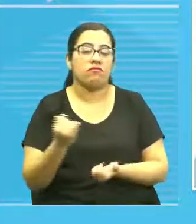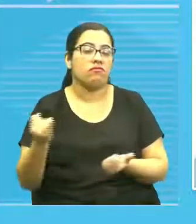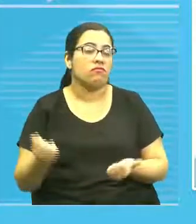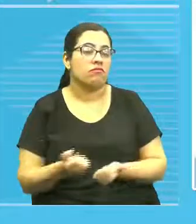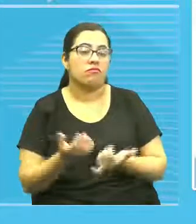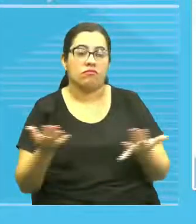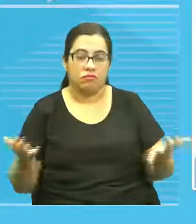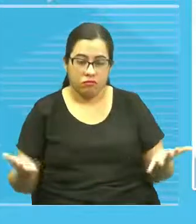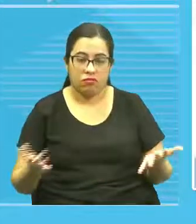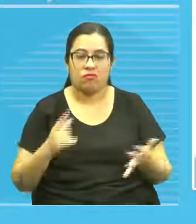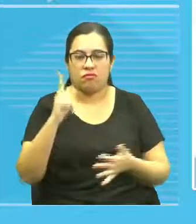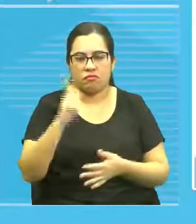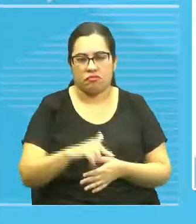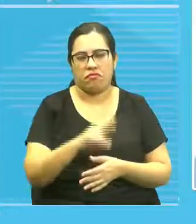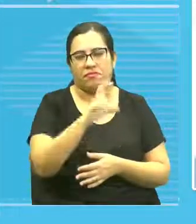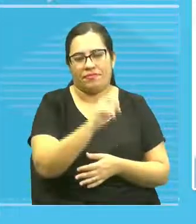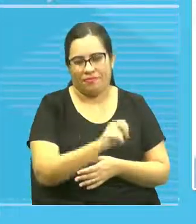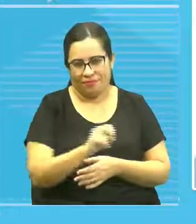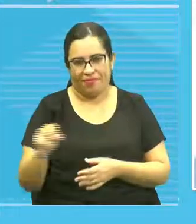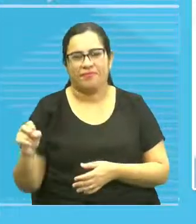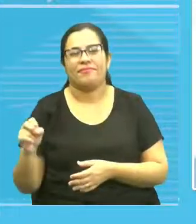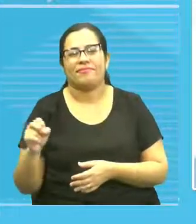500 calorias.